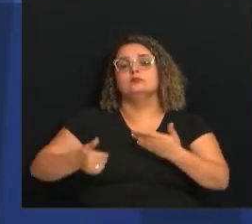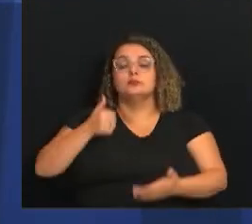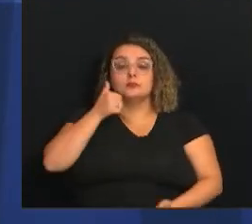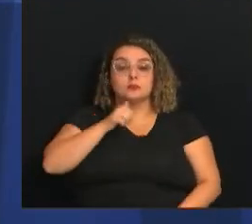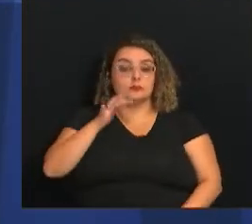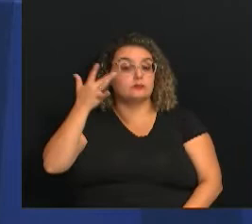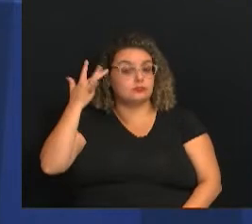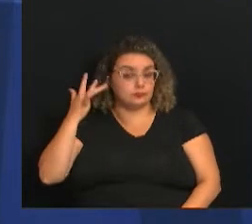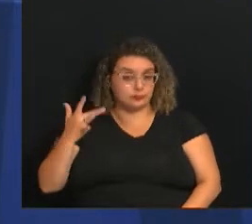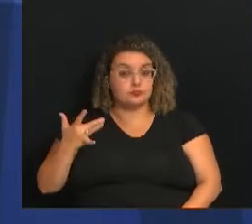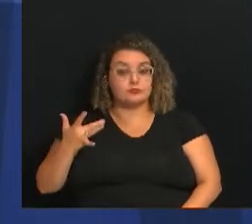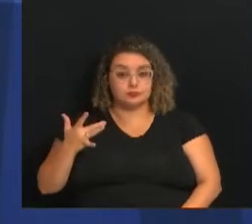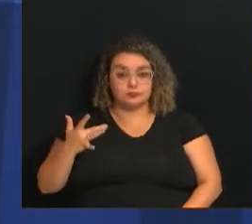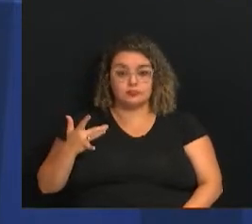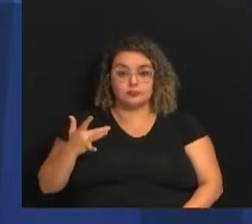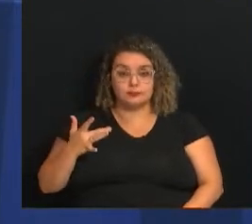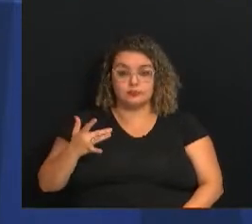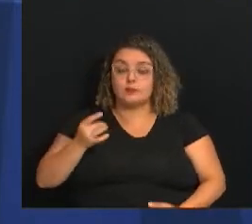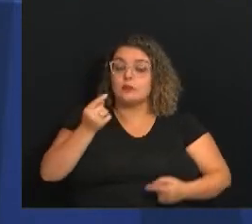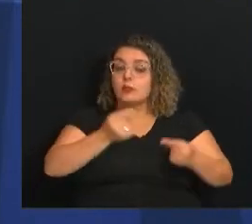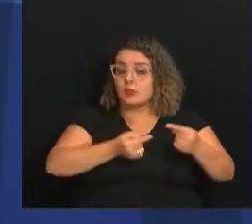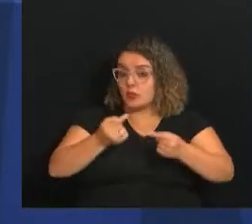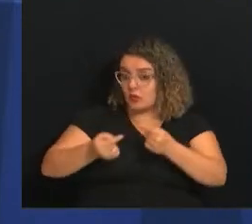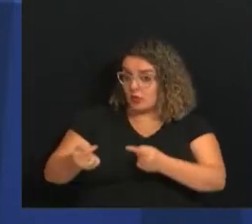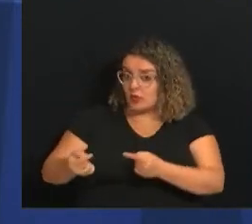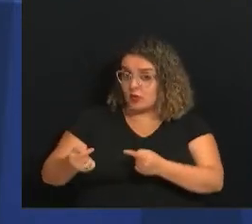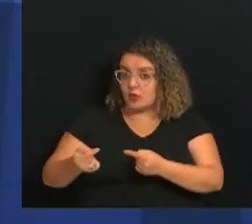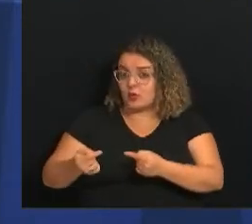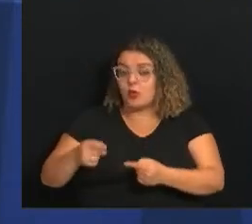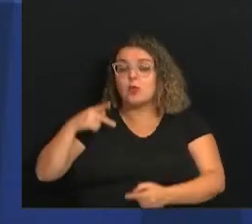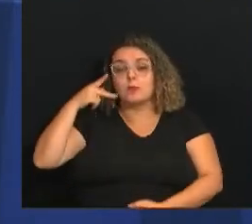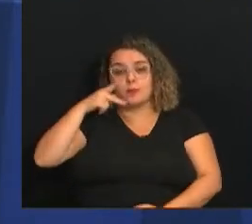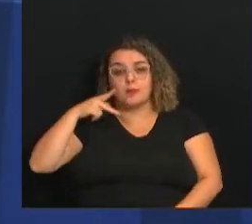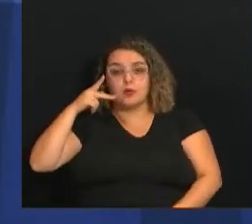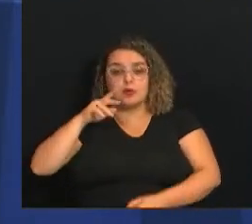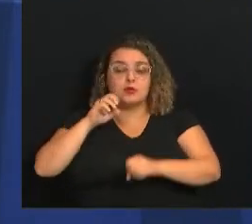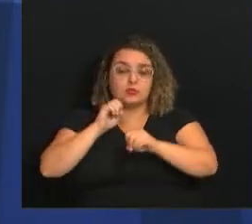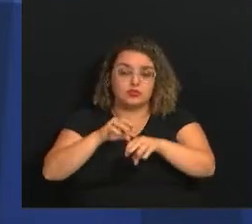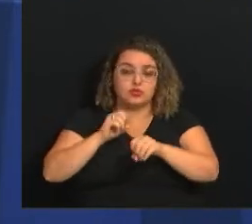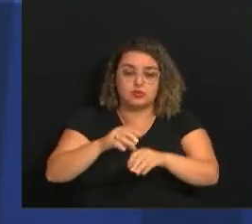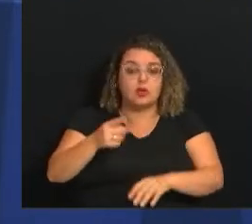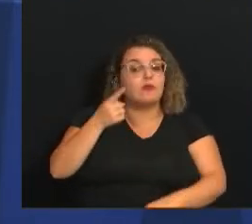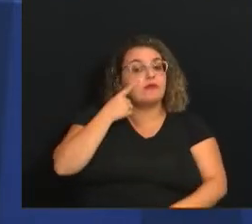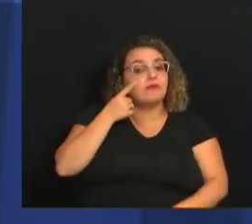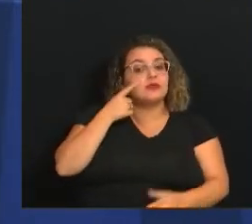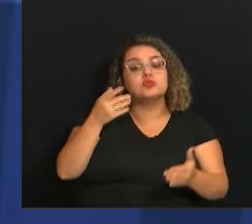Guida Calisto, foi debatido a política educacional.